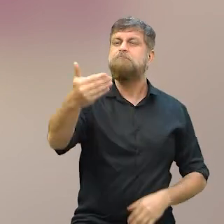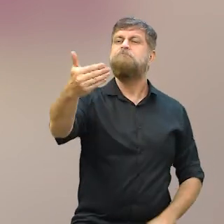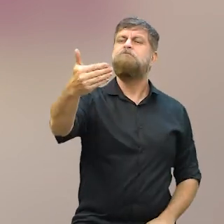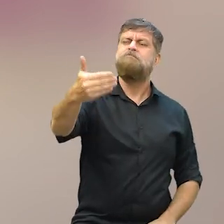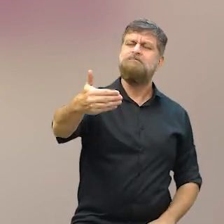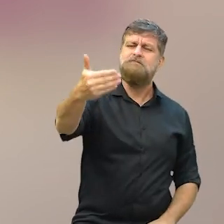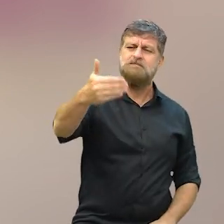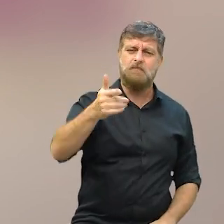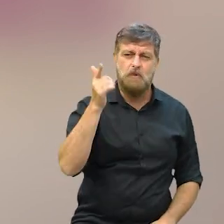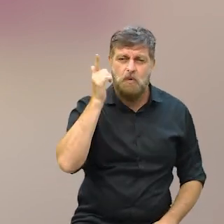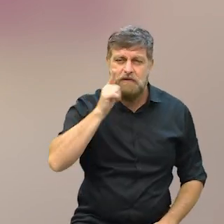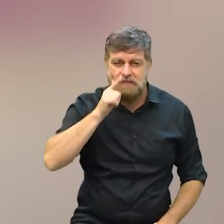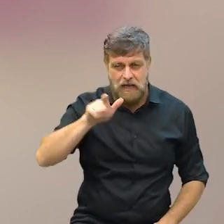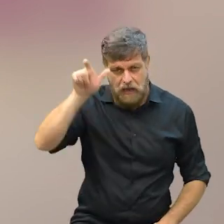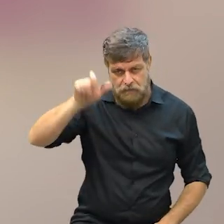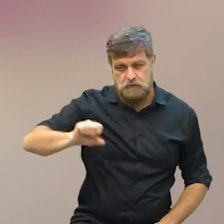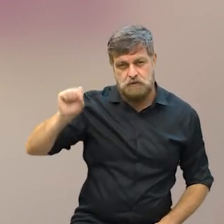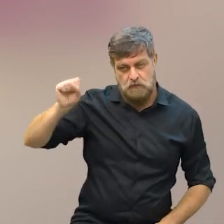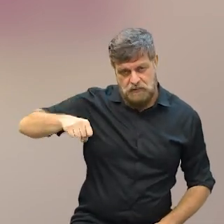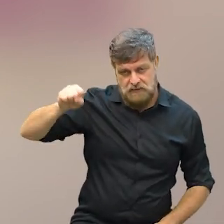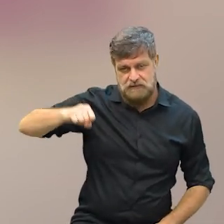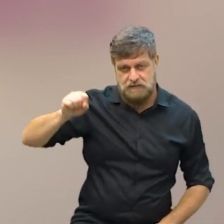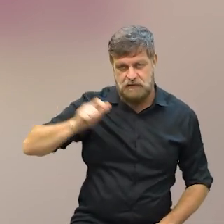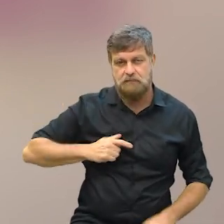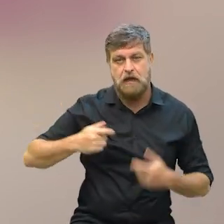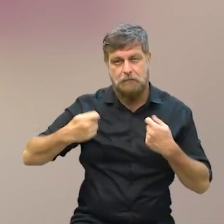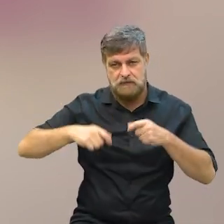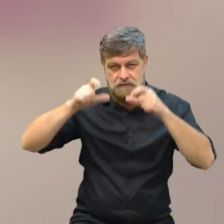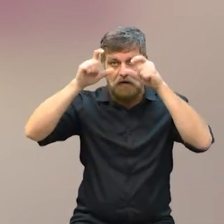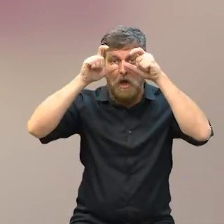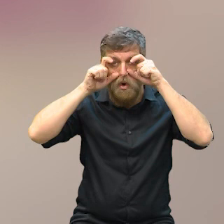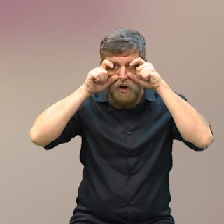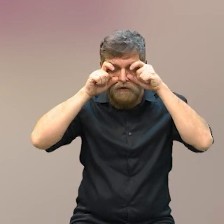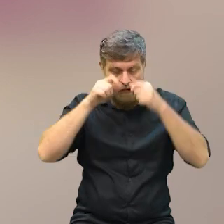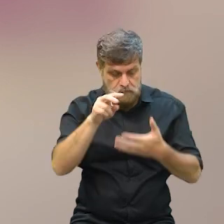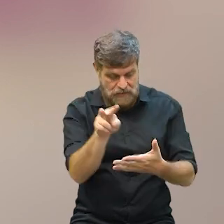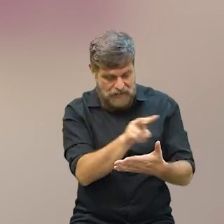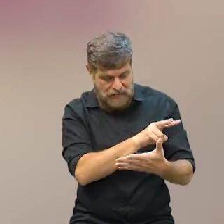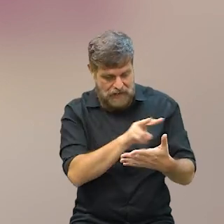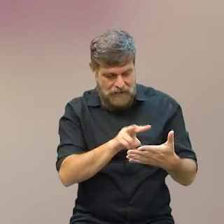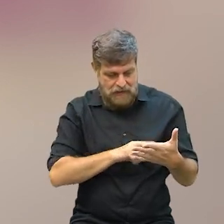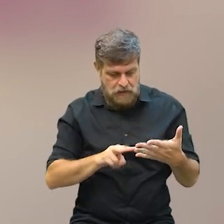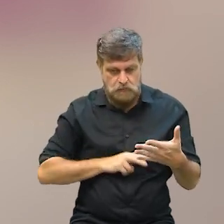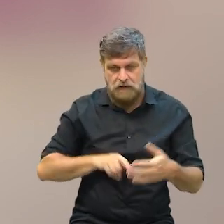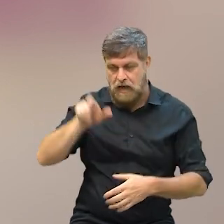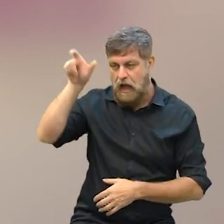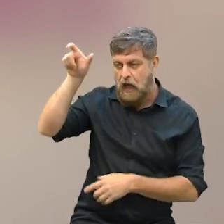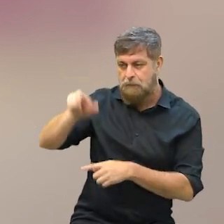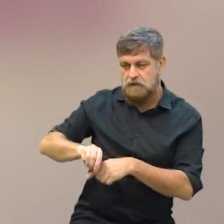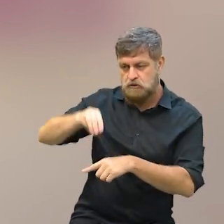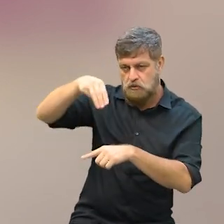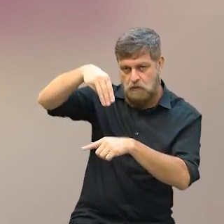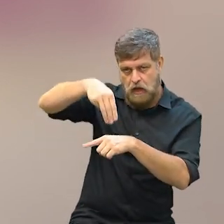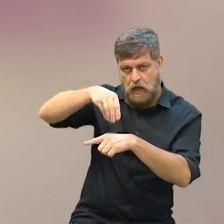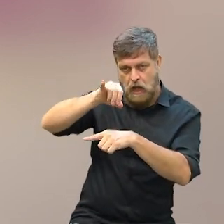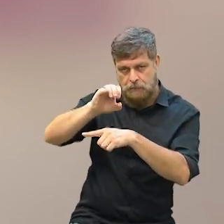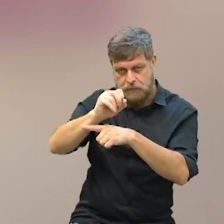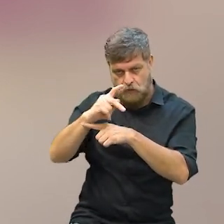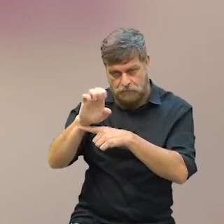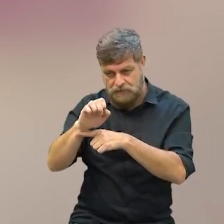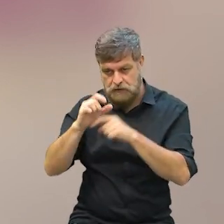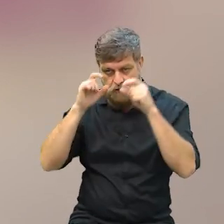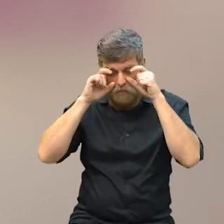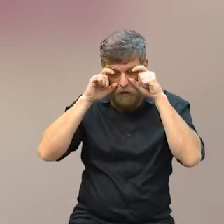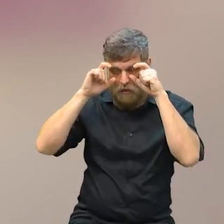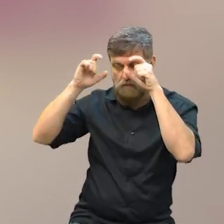hipermétrope, essa pessoa, sim, ela vai precisar do óculos para leitura. E o míope, dependendo do grau, se ele tira